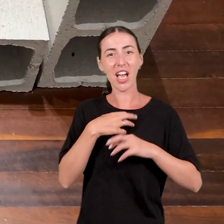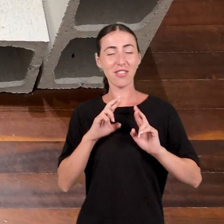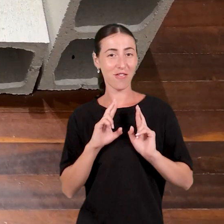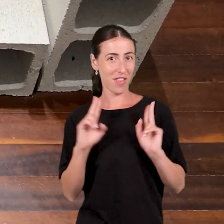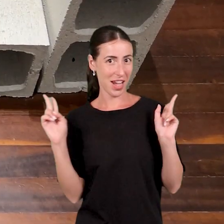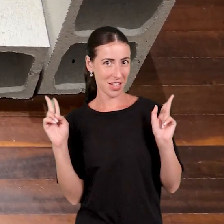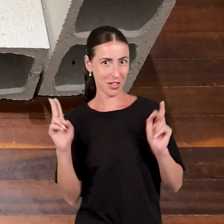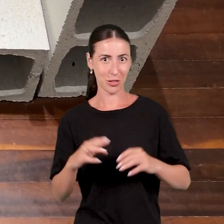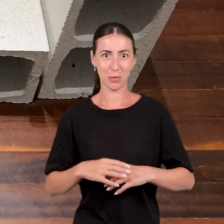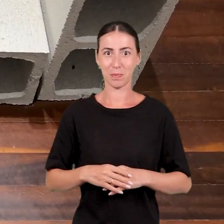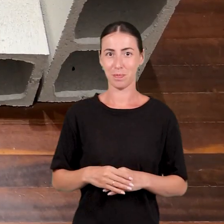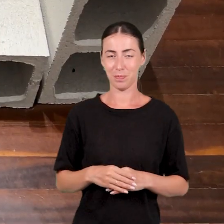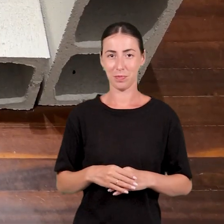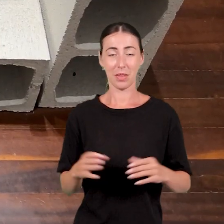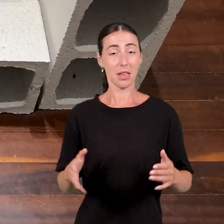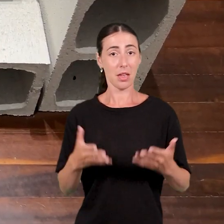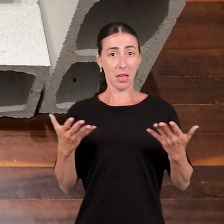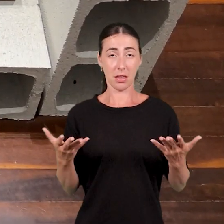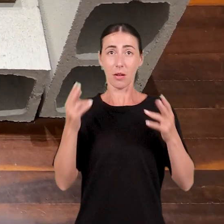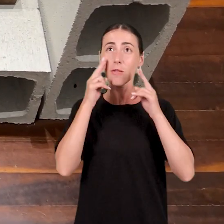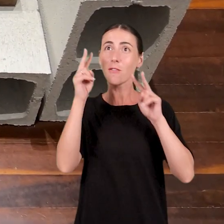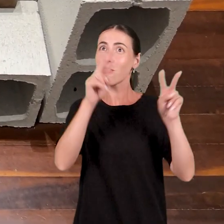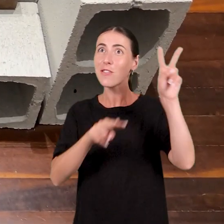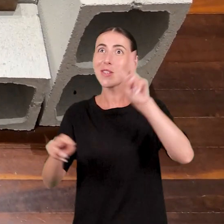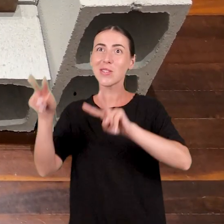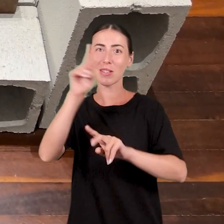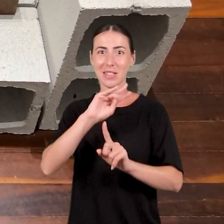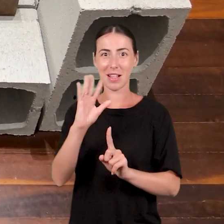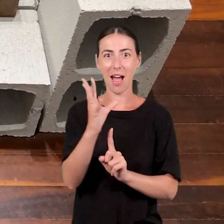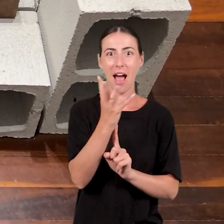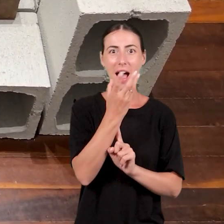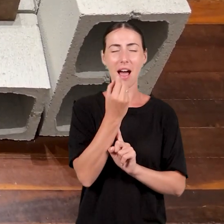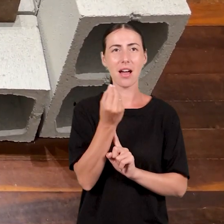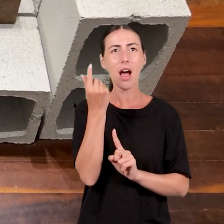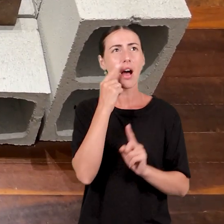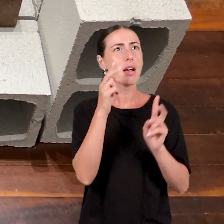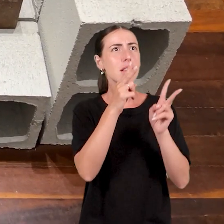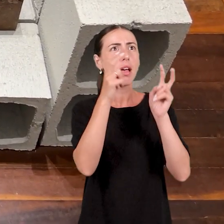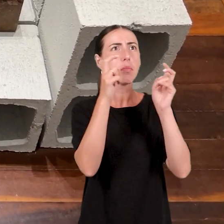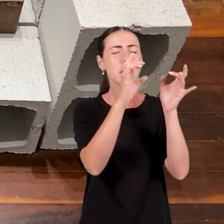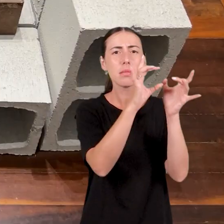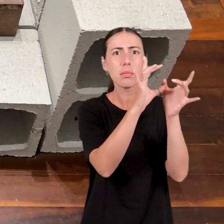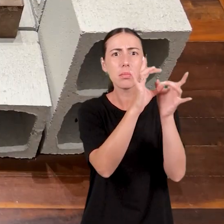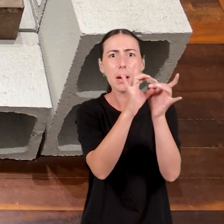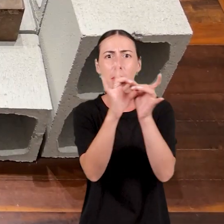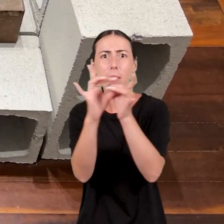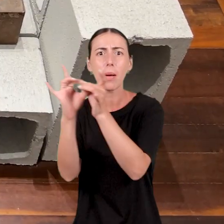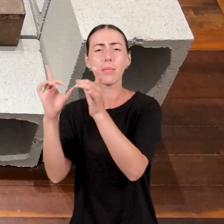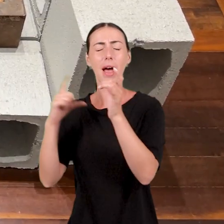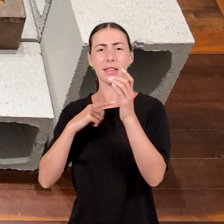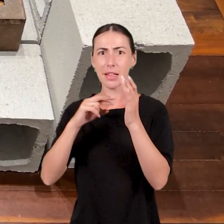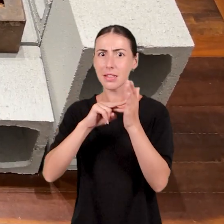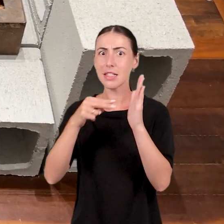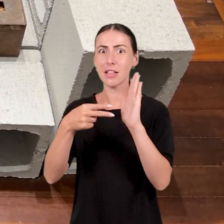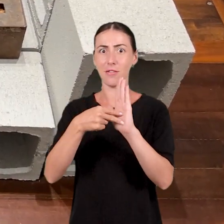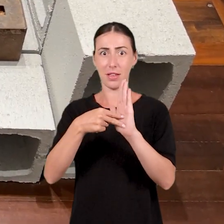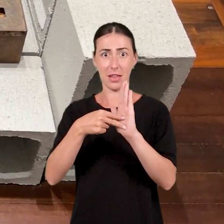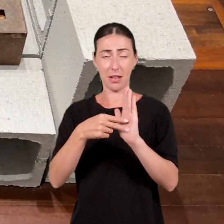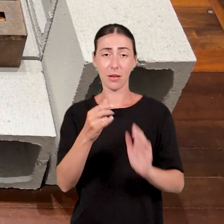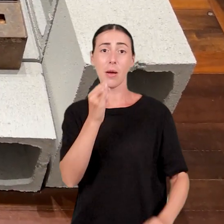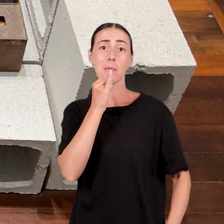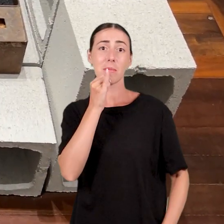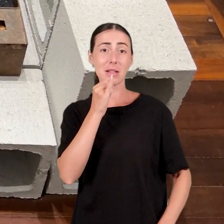criação presente na trajetória do artista. Ao revisitar a obra de Gaiardi, suas criações se multiplicam em camadas de